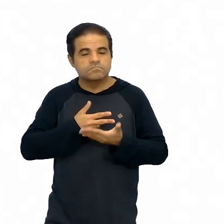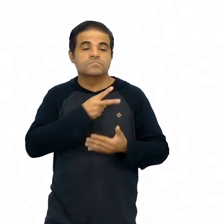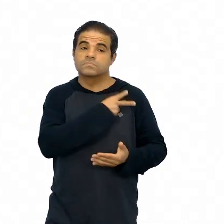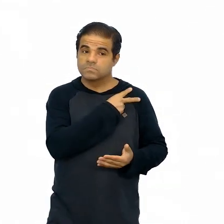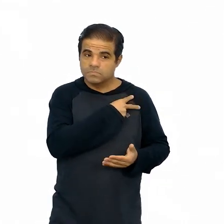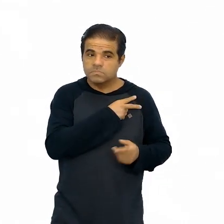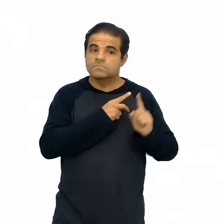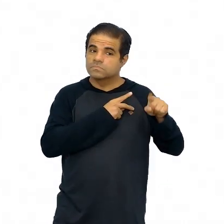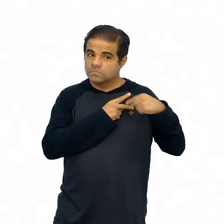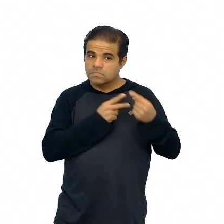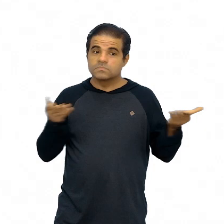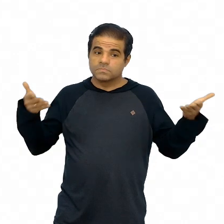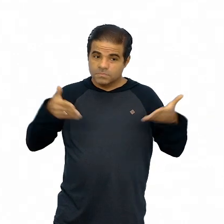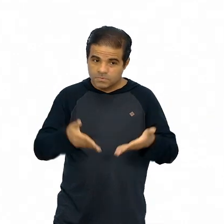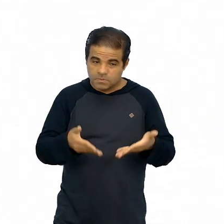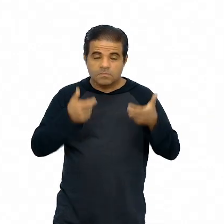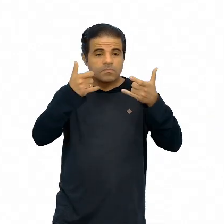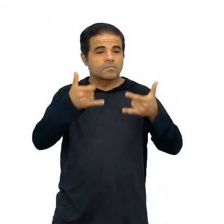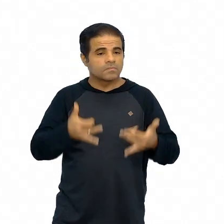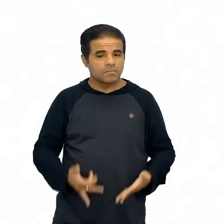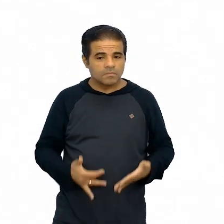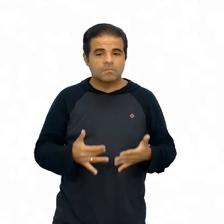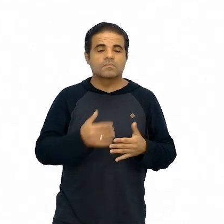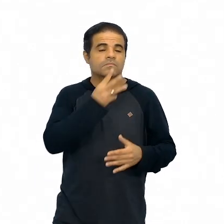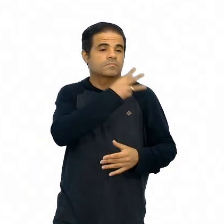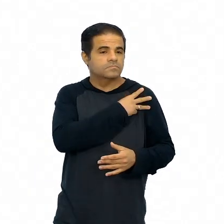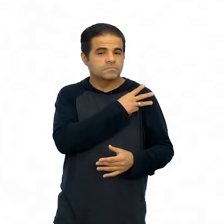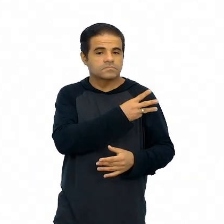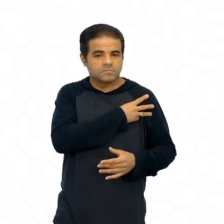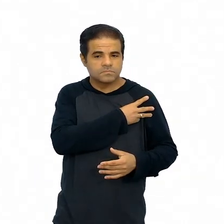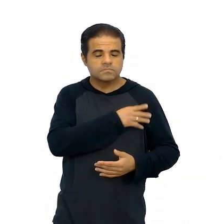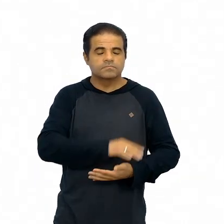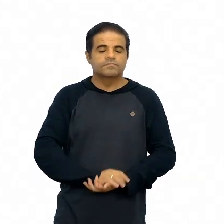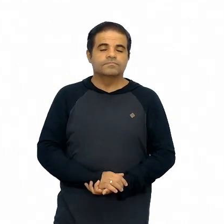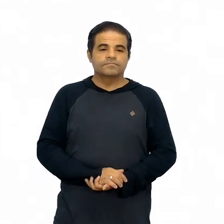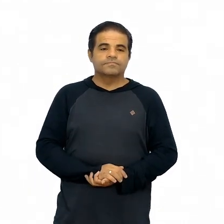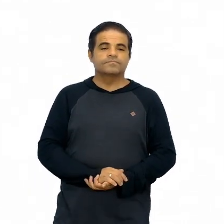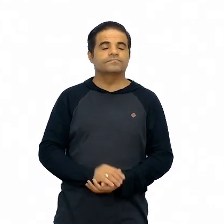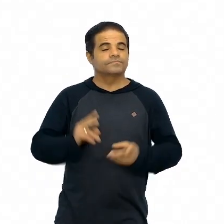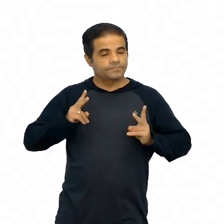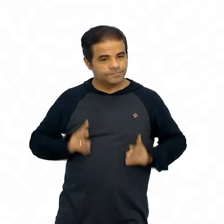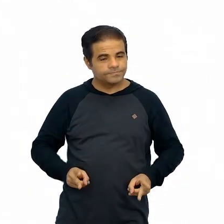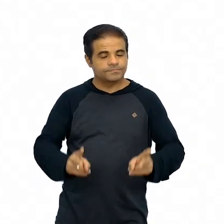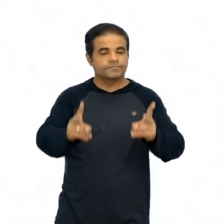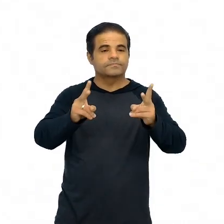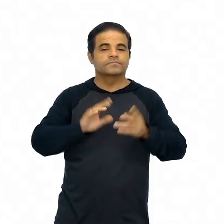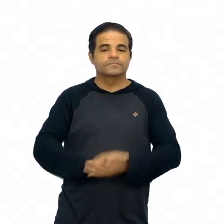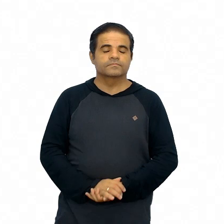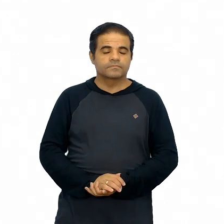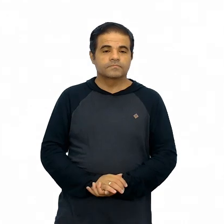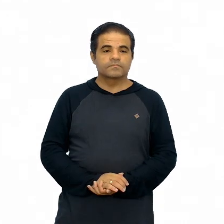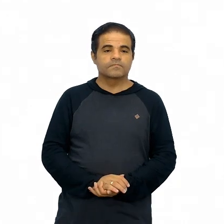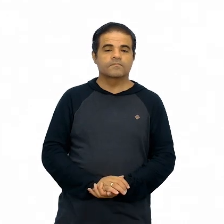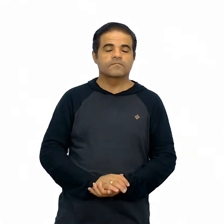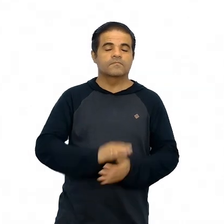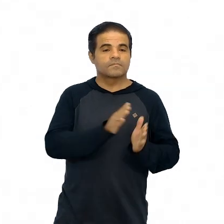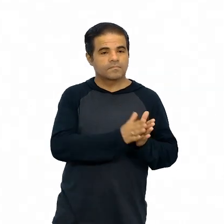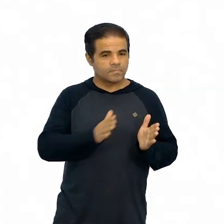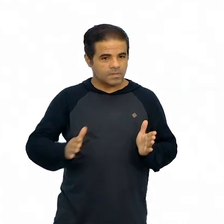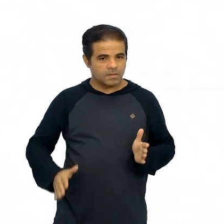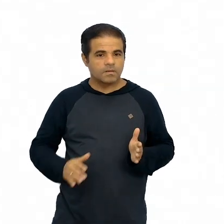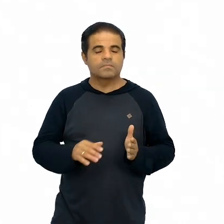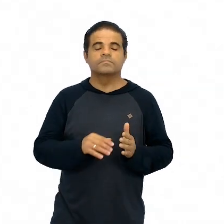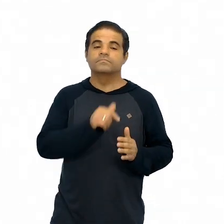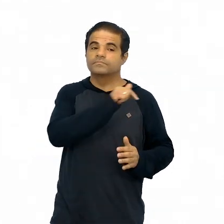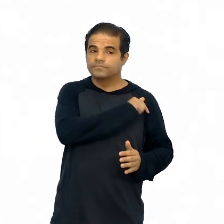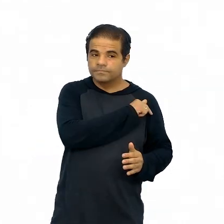série, e eu estou aqui falando da terceira série. Continuando, as sequências 7 e